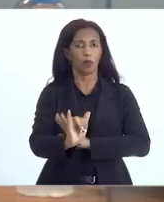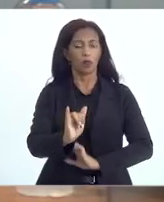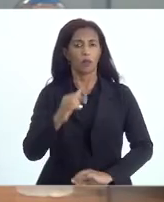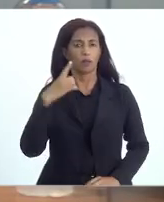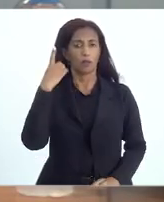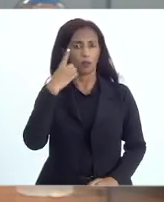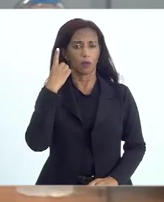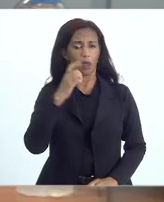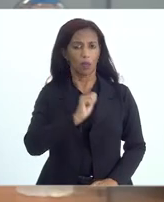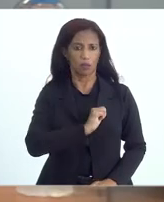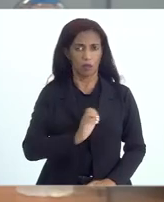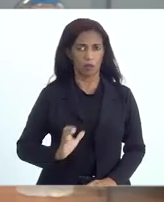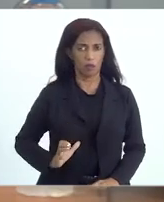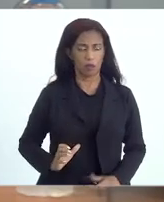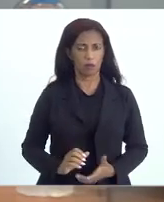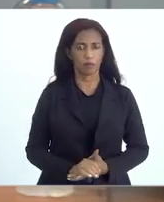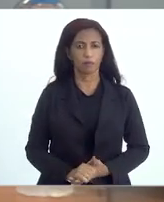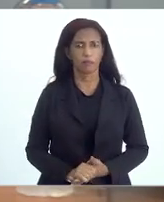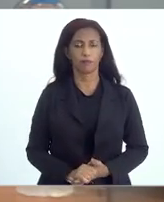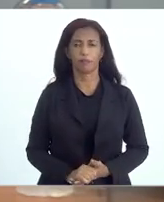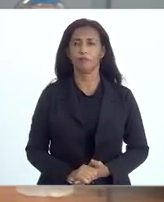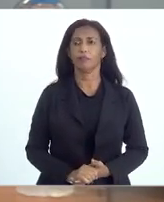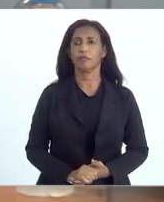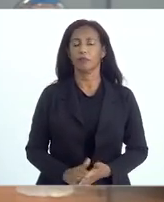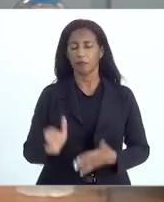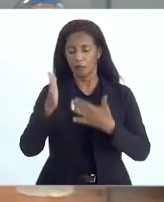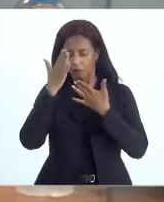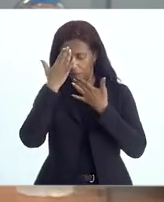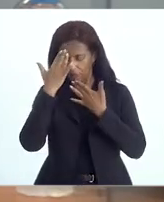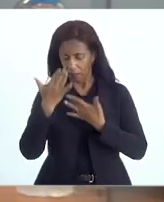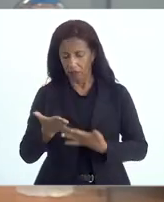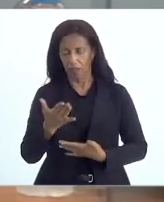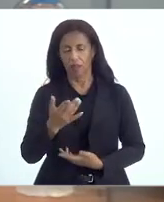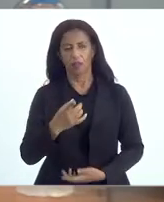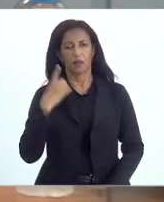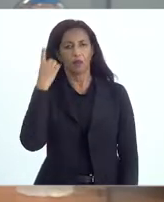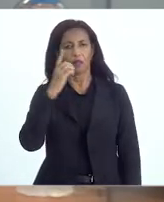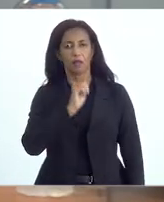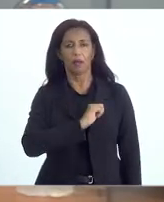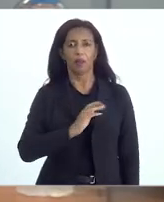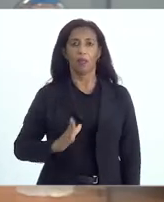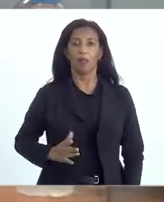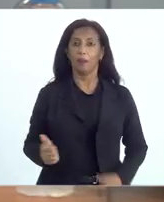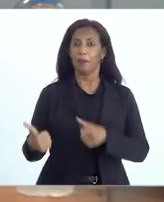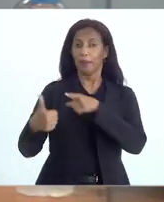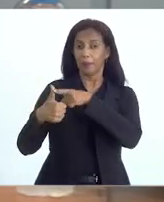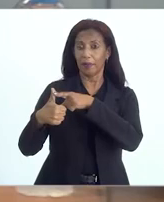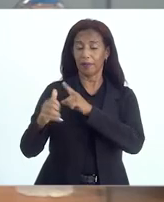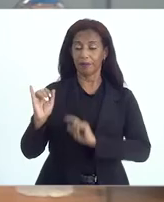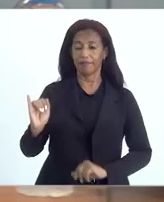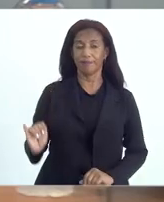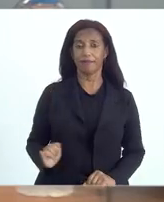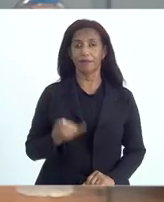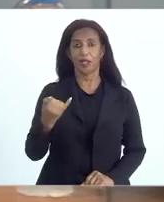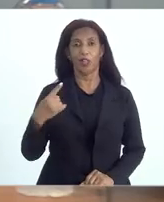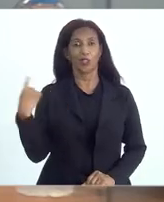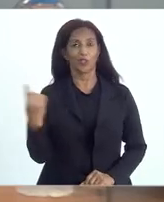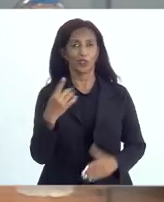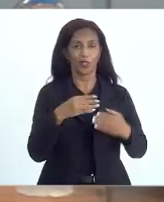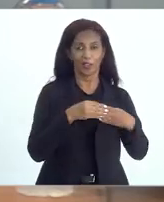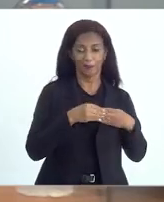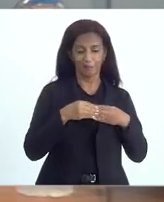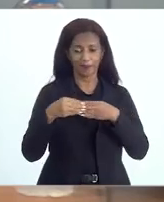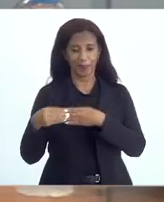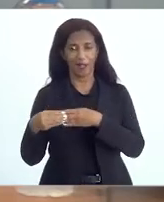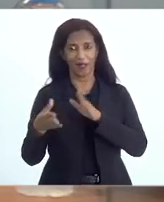do deputado do presidente André Ceciliano aliás agradeceu ao presidente André Ceciliano primeiro pela possibilidade de nós conduzirmos